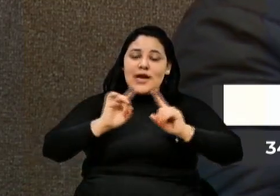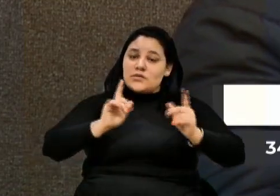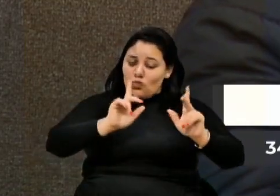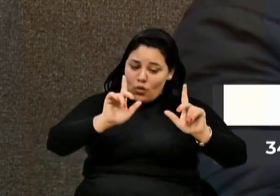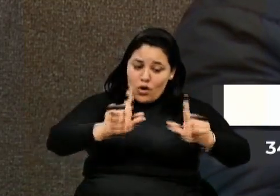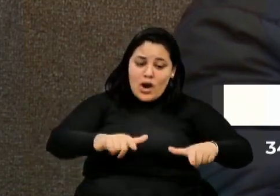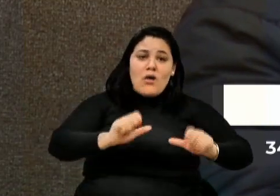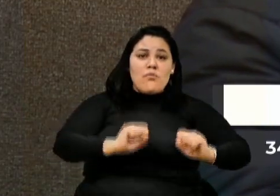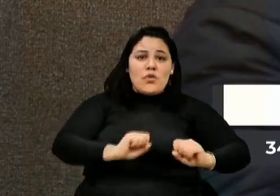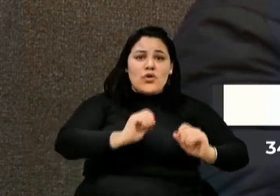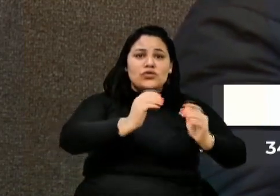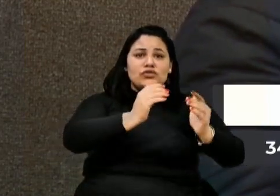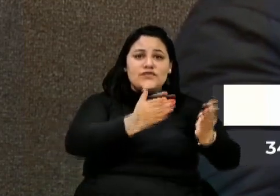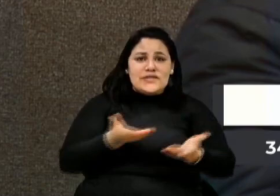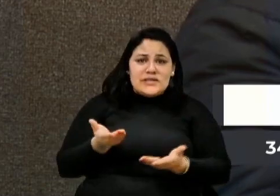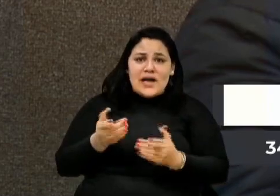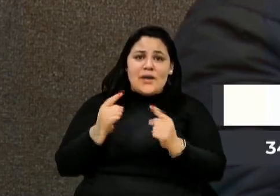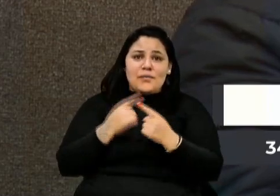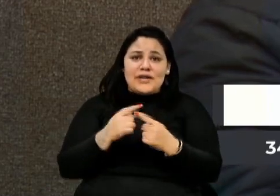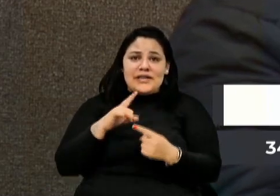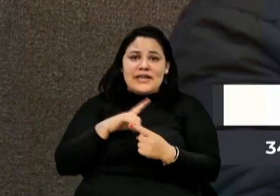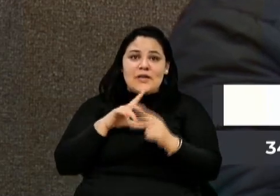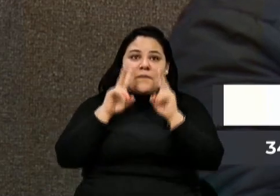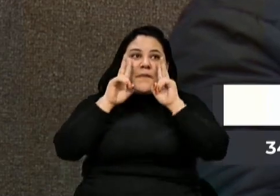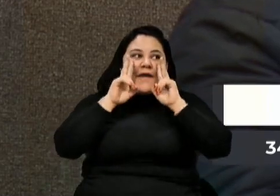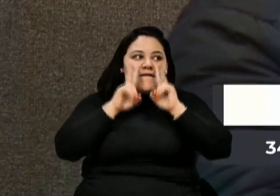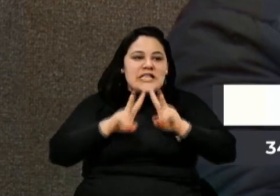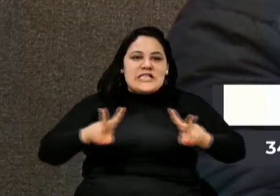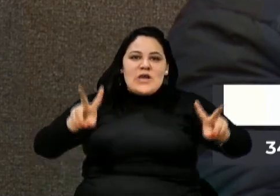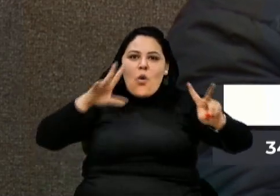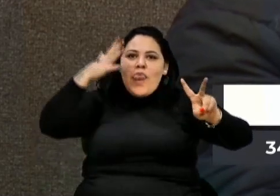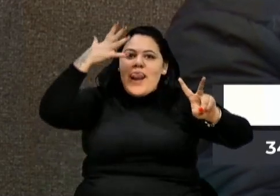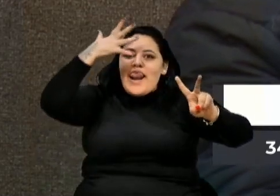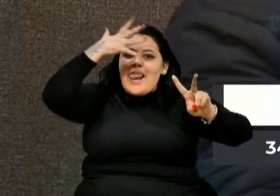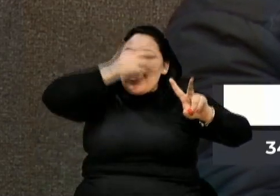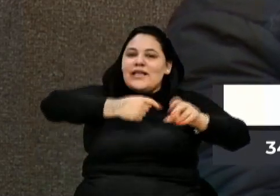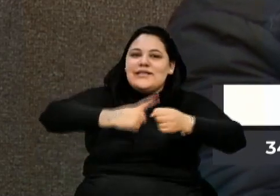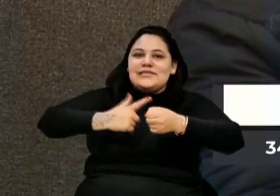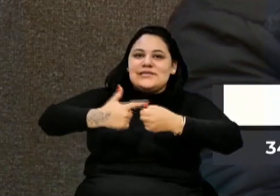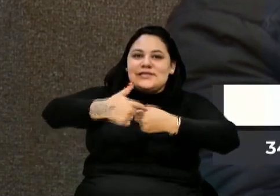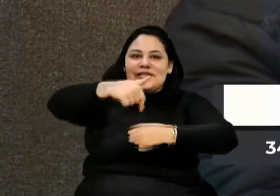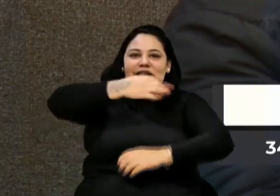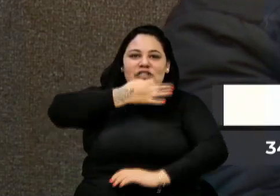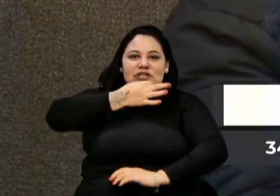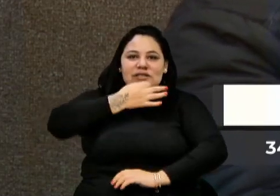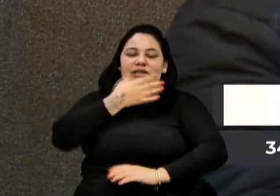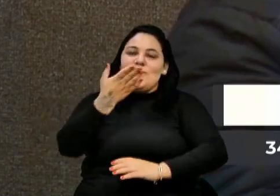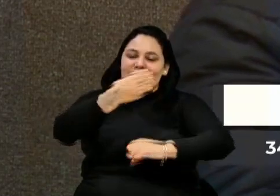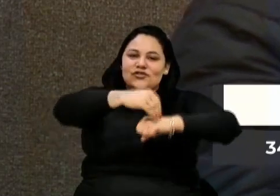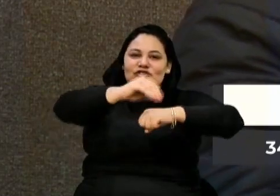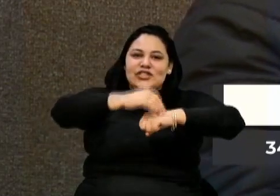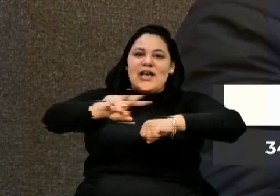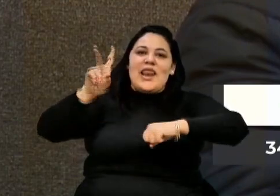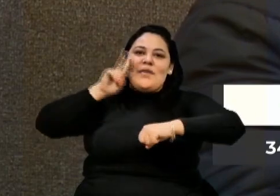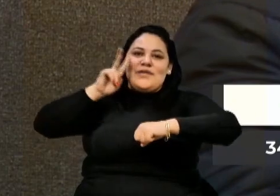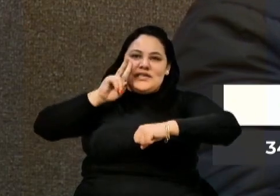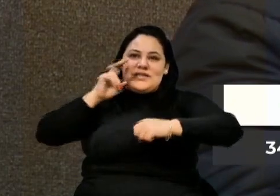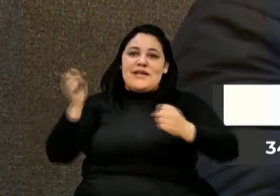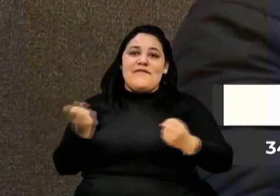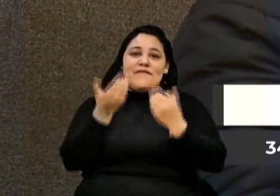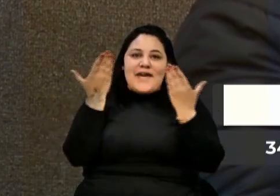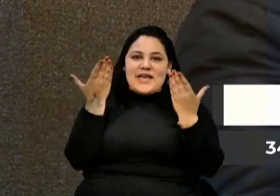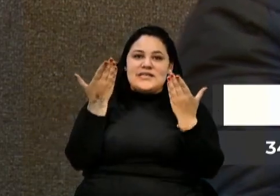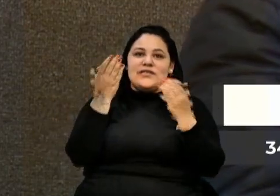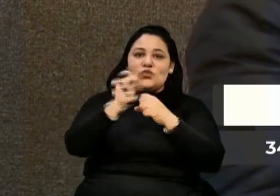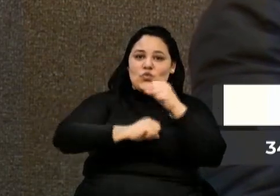porque tem uma visão incrível da cidade. Então, essas suas sugestões e essa sua lembrança para a Festa da Uva do ano que vem, elas são importantes. E